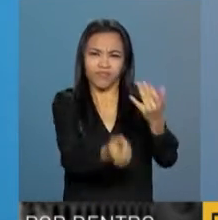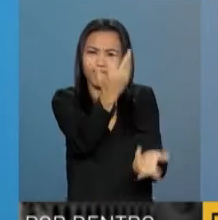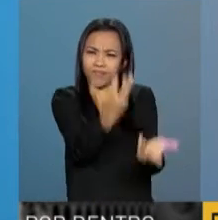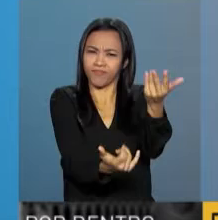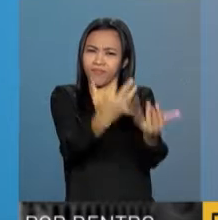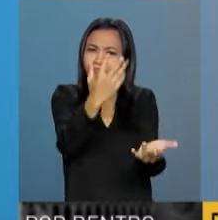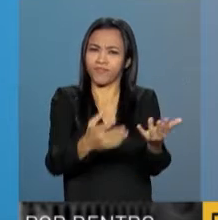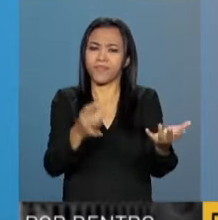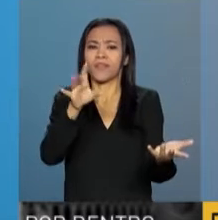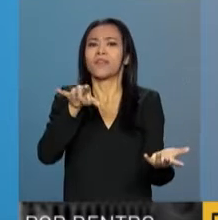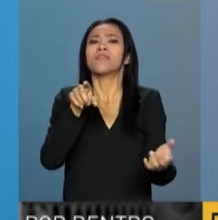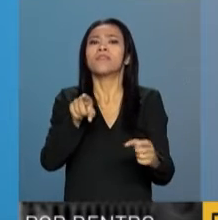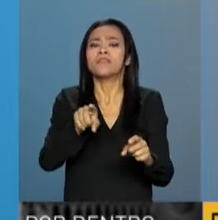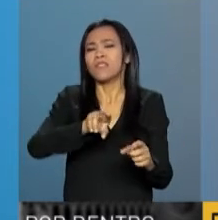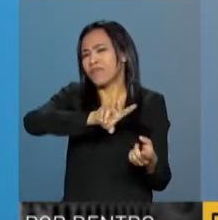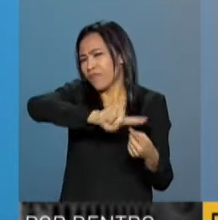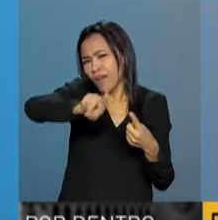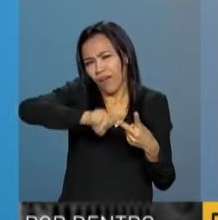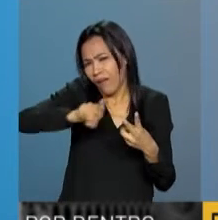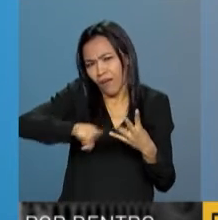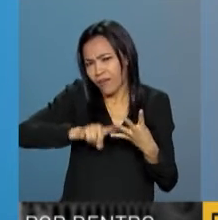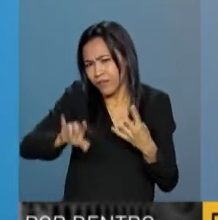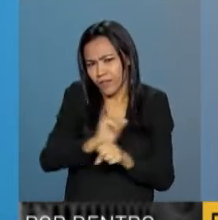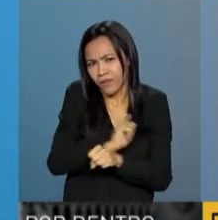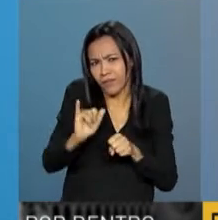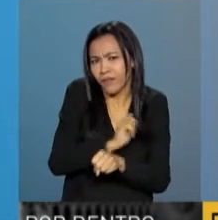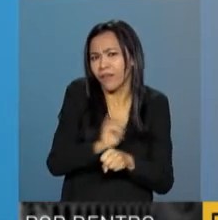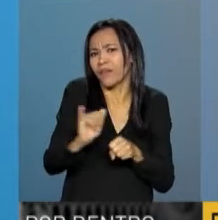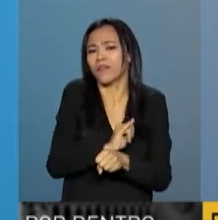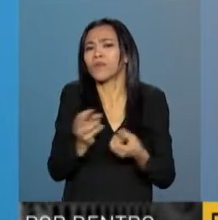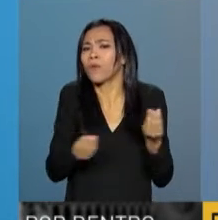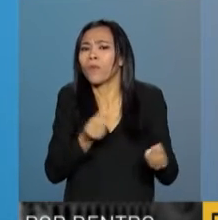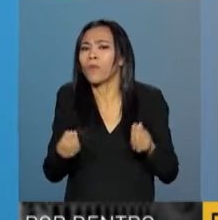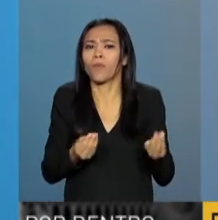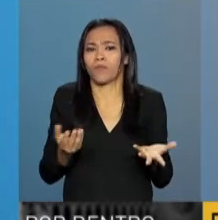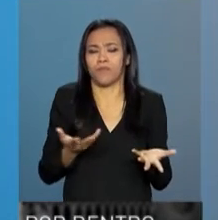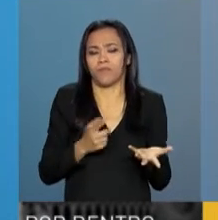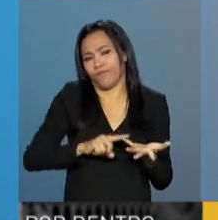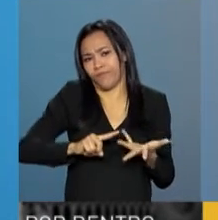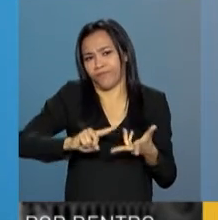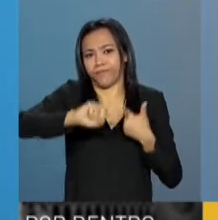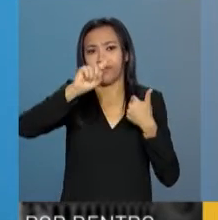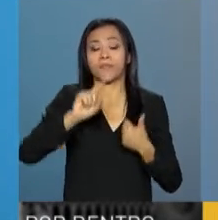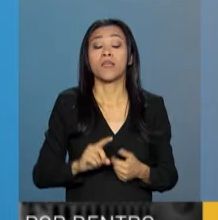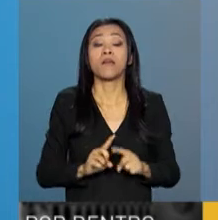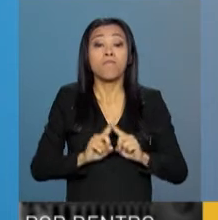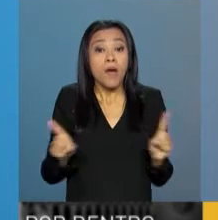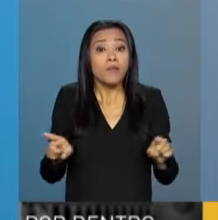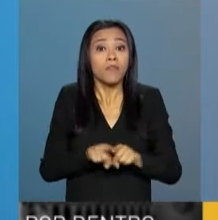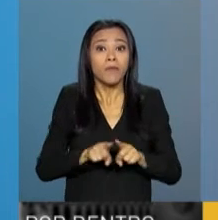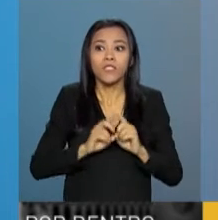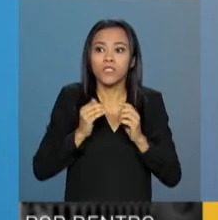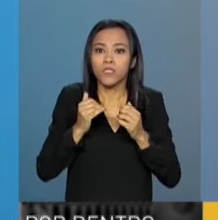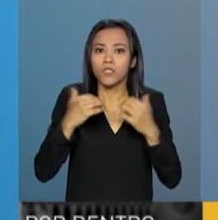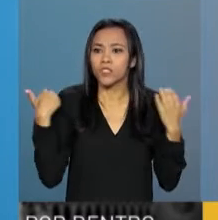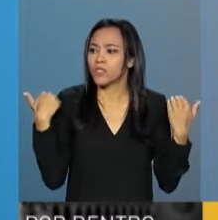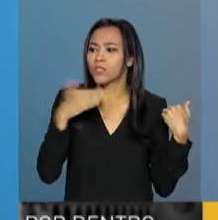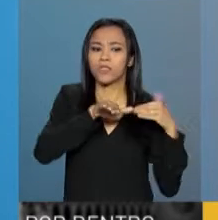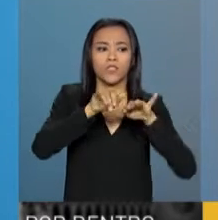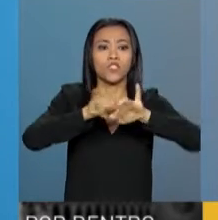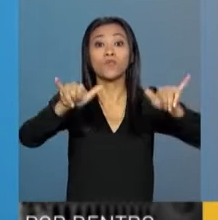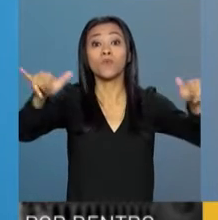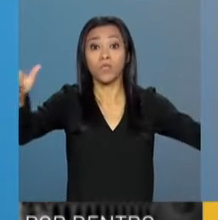prevenção fazendo aceros e uma série de medidas, manejo do fogo, enfim, mas também de divulgação, de